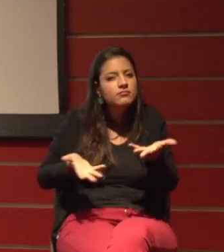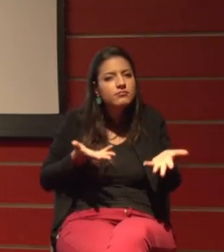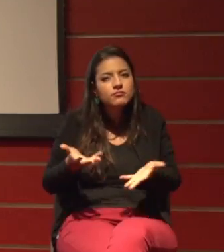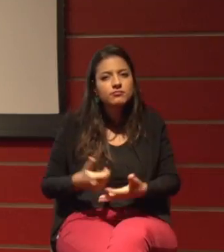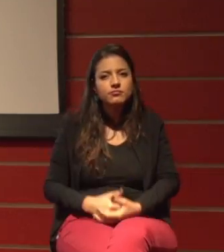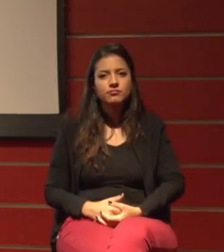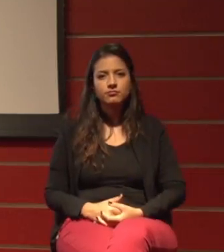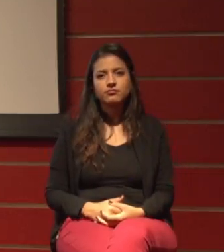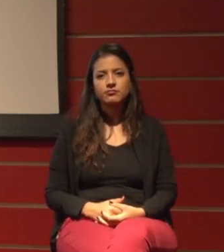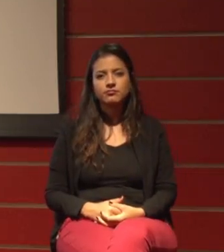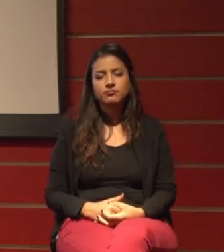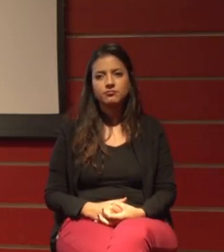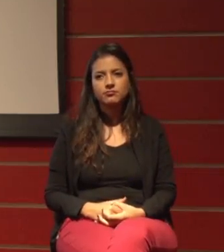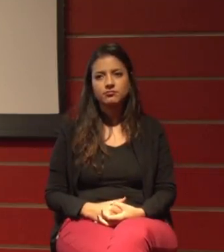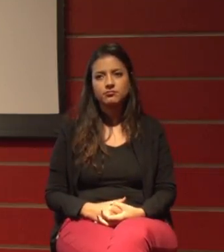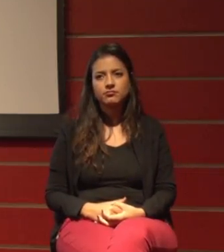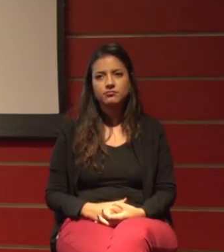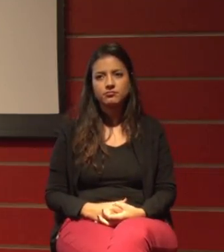formas